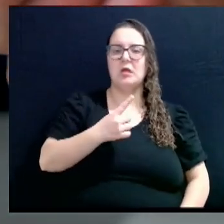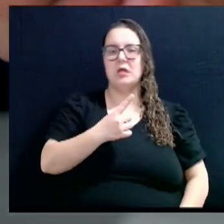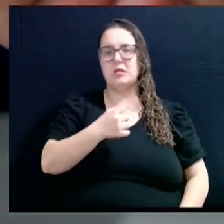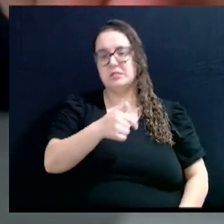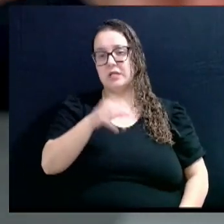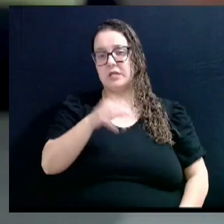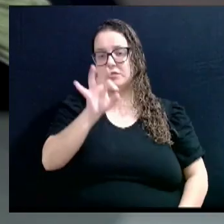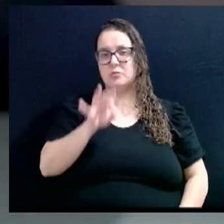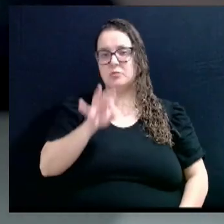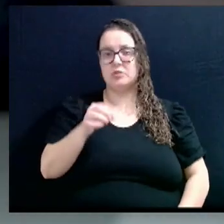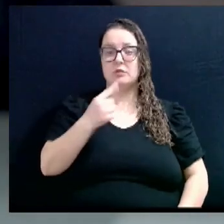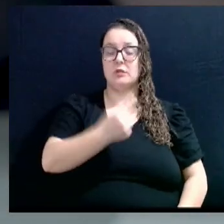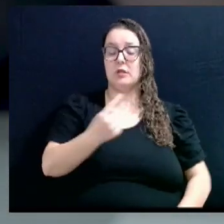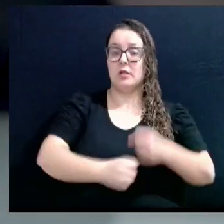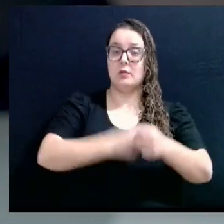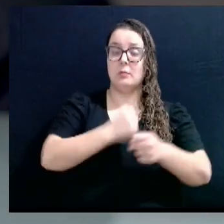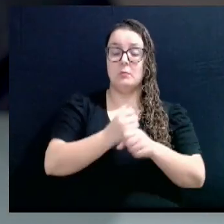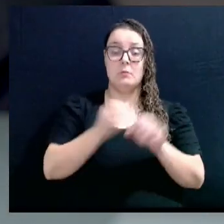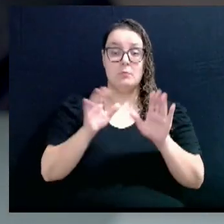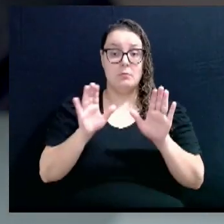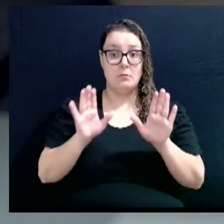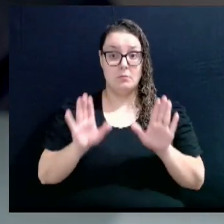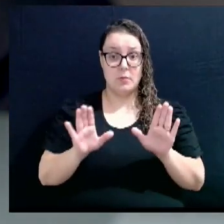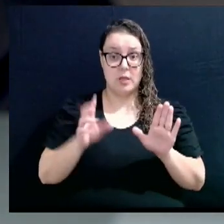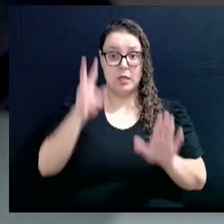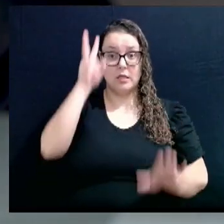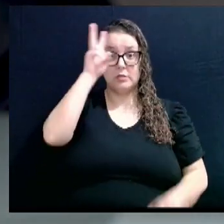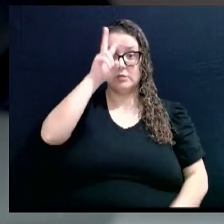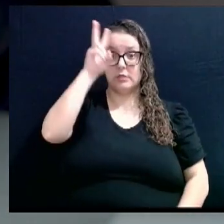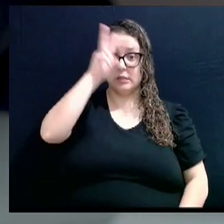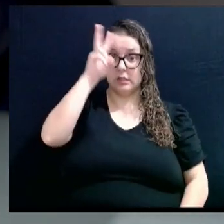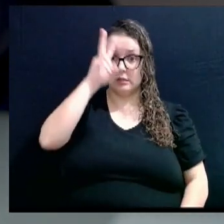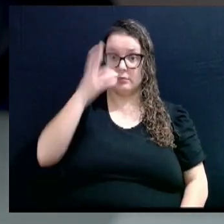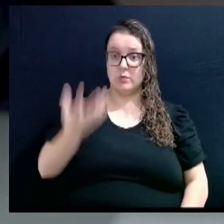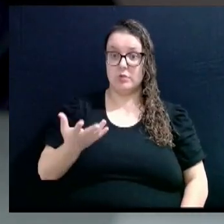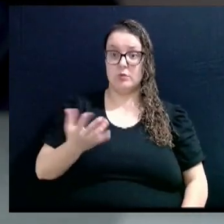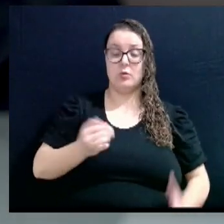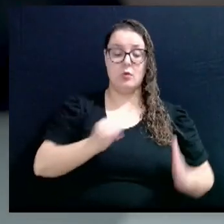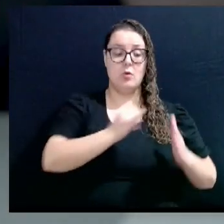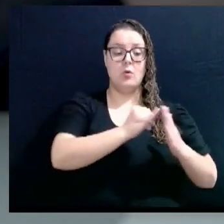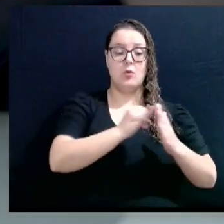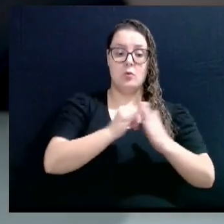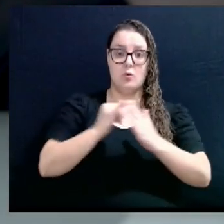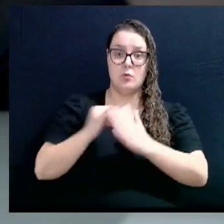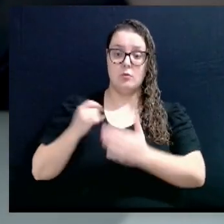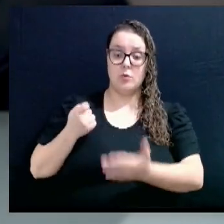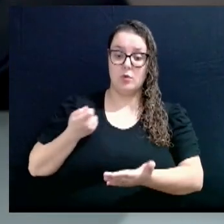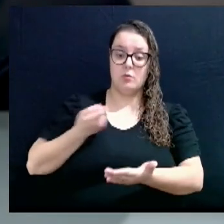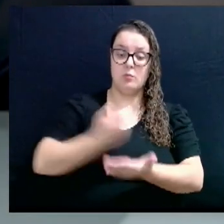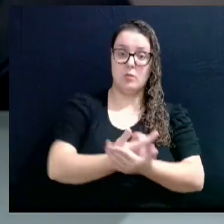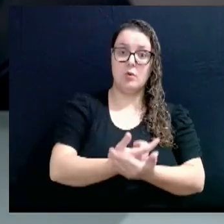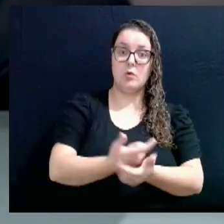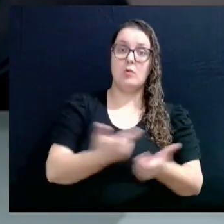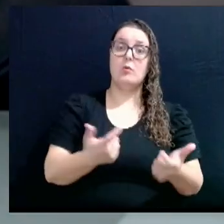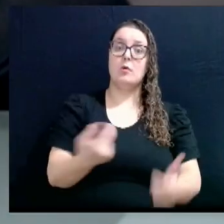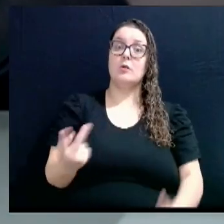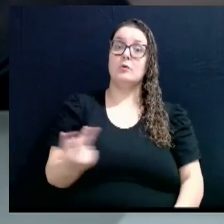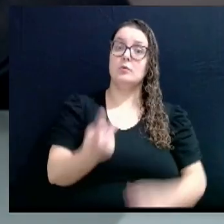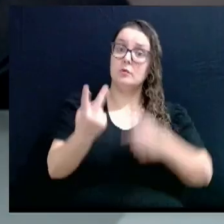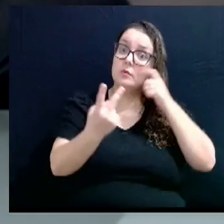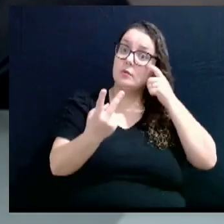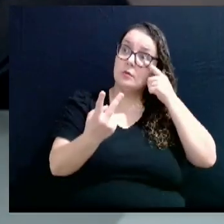tá? Porém, lembre-se, o imóvel que você está comprando é um grande valor, se você está comprando à vista,